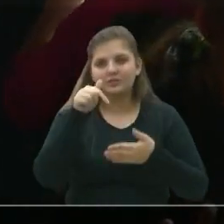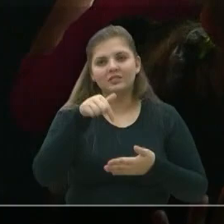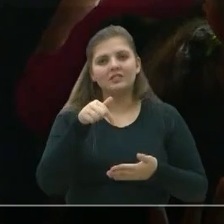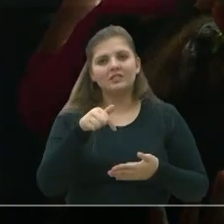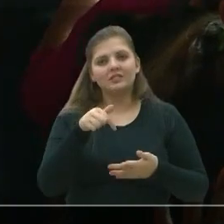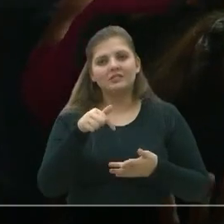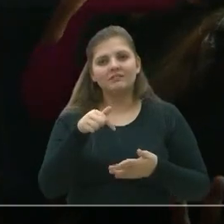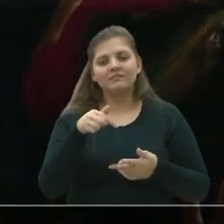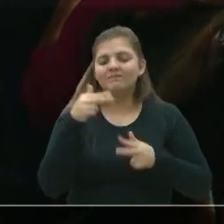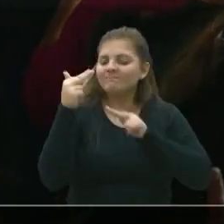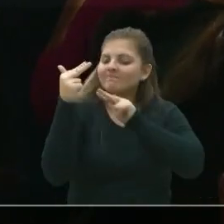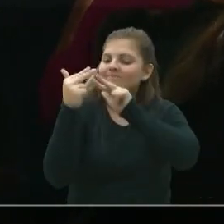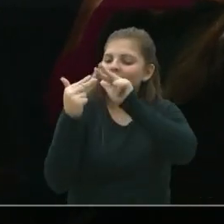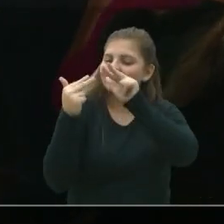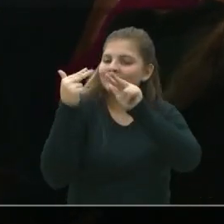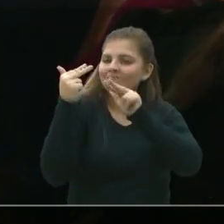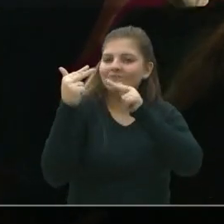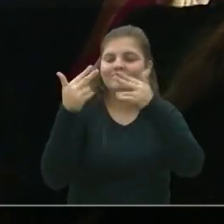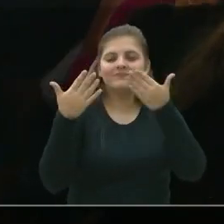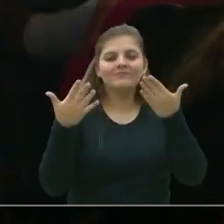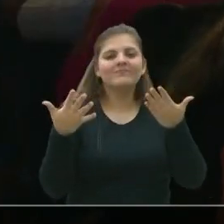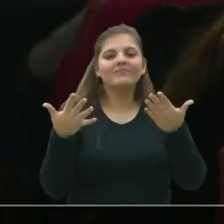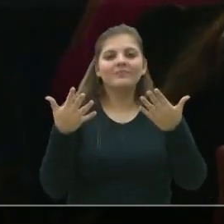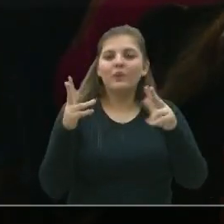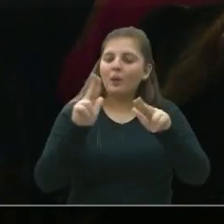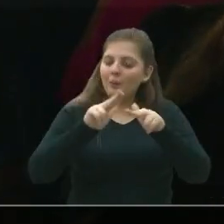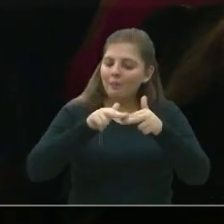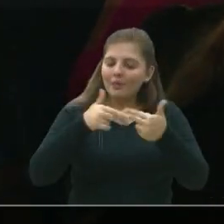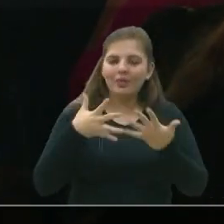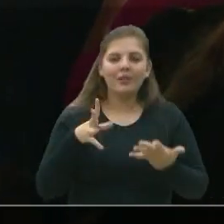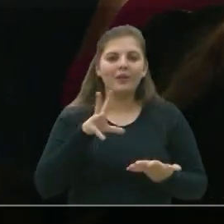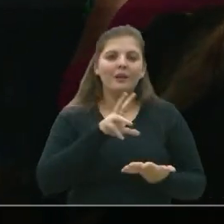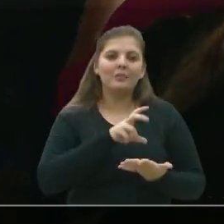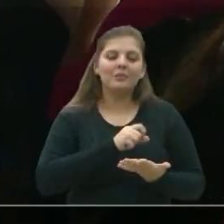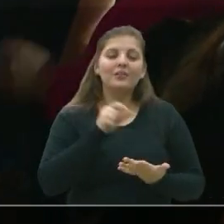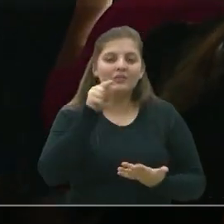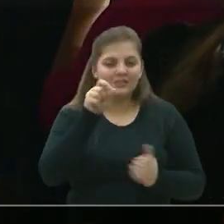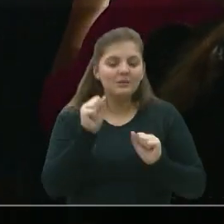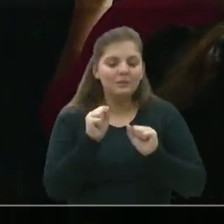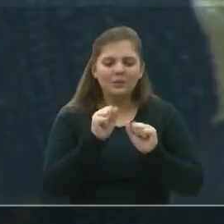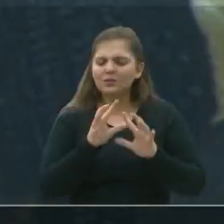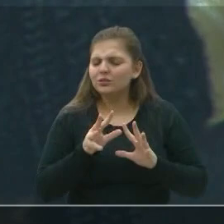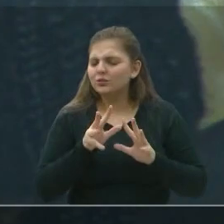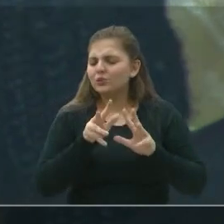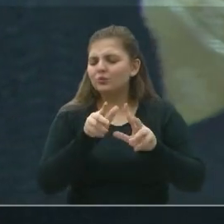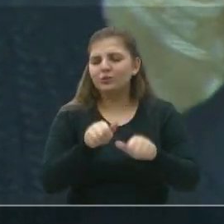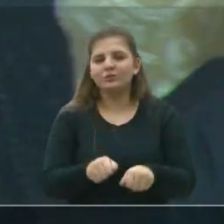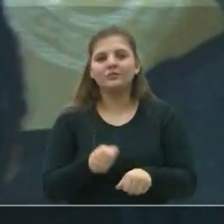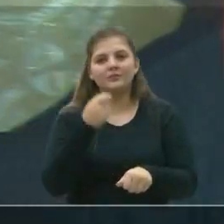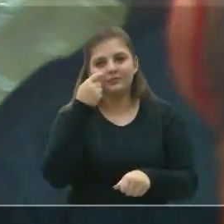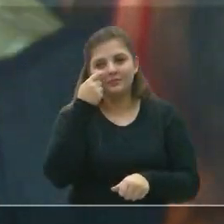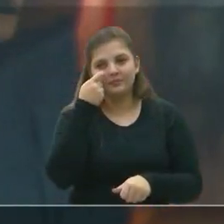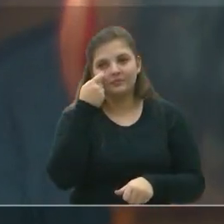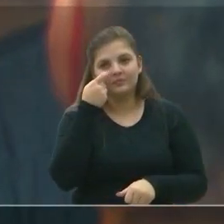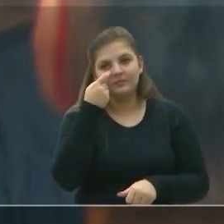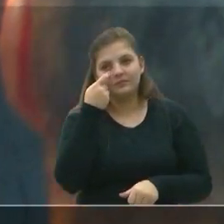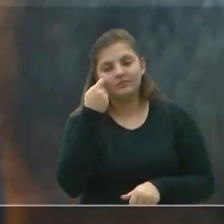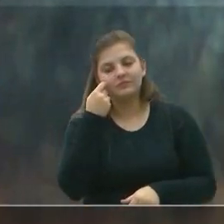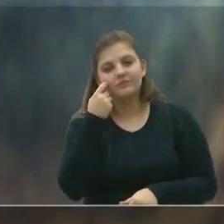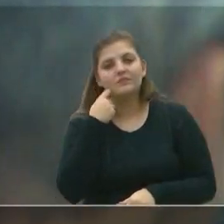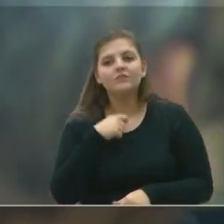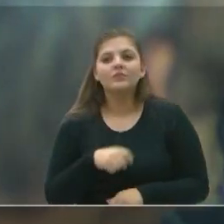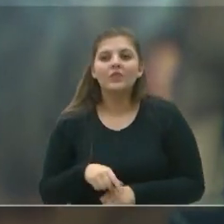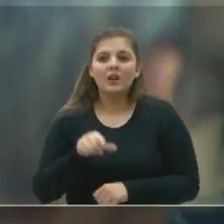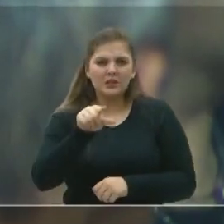Deixa Ele te seduzir. É através do amor dEle que tu vai poder todas as coisas. Não